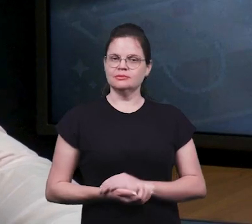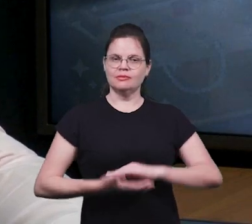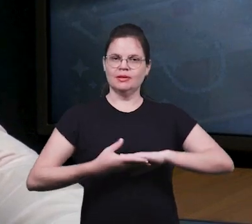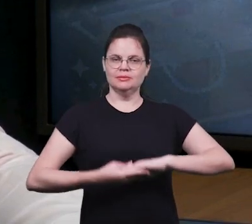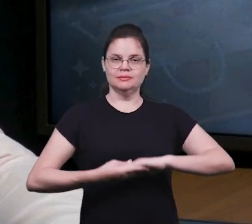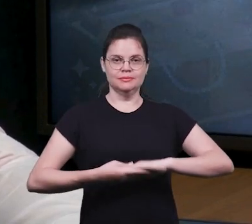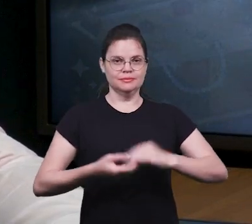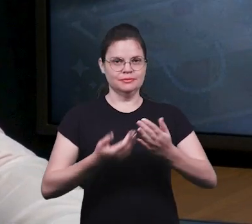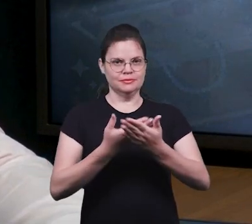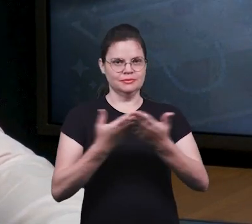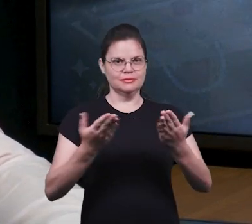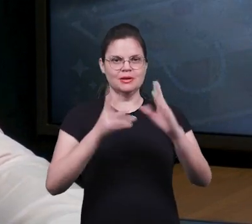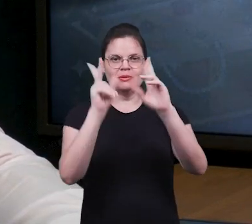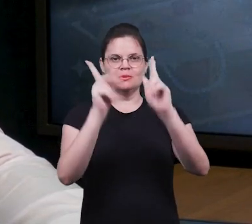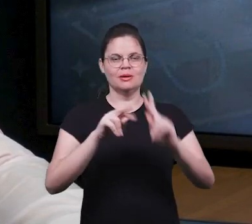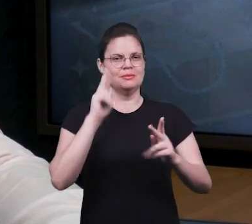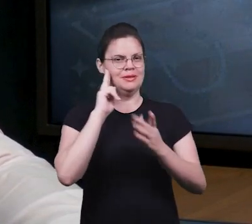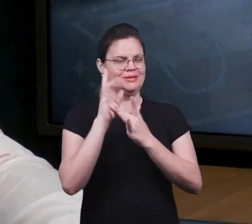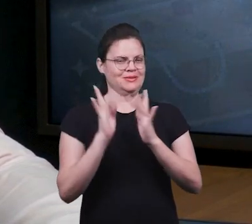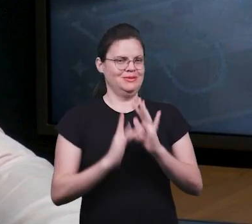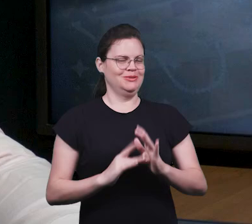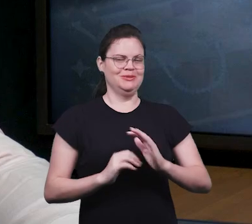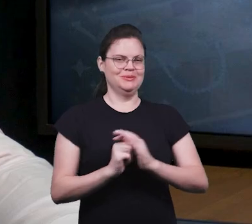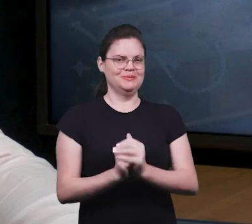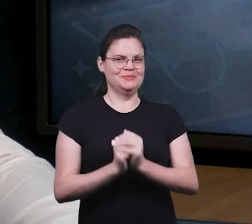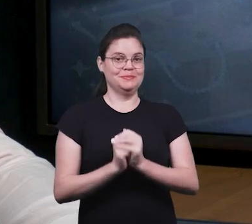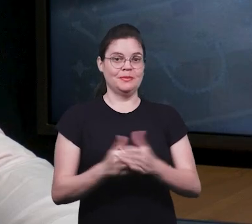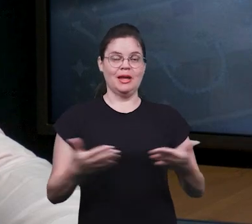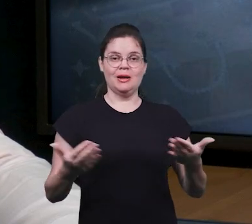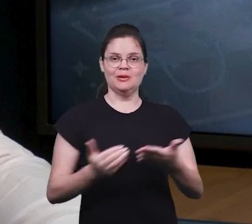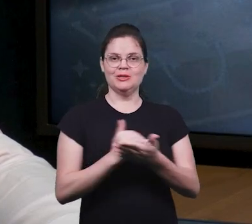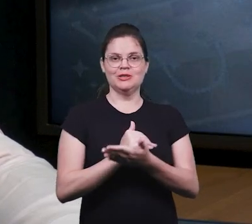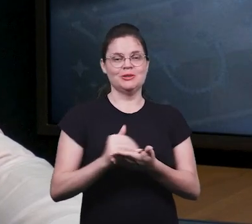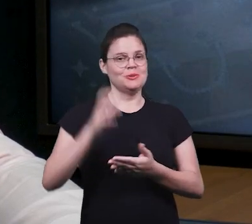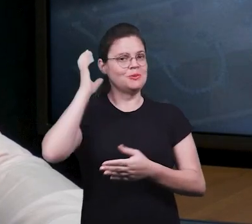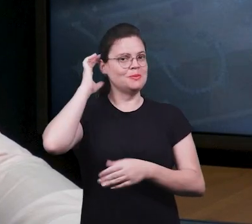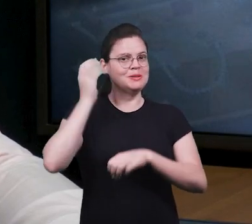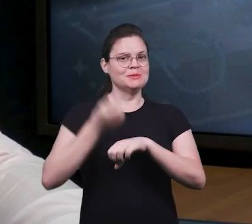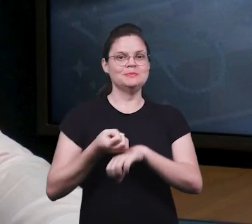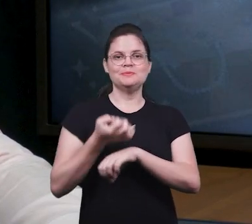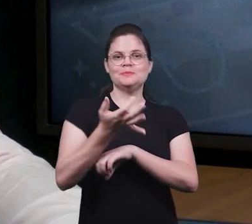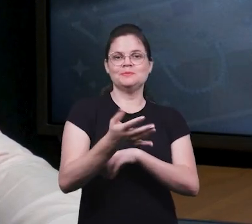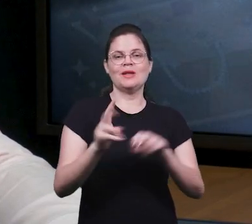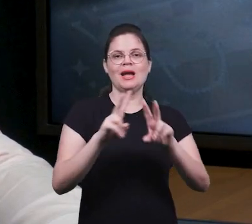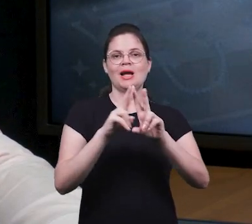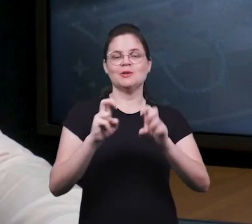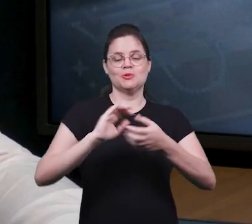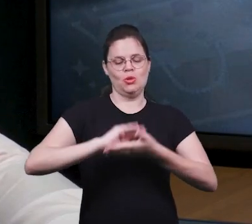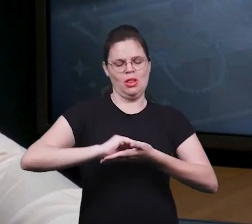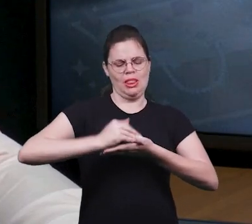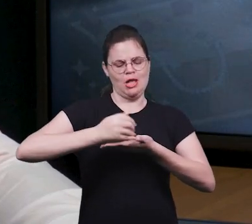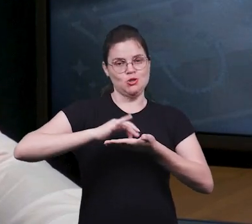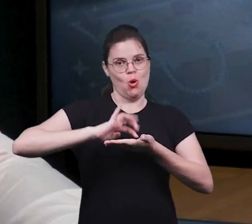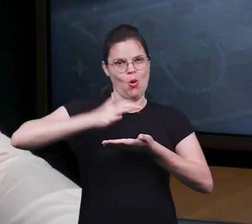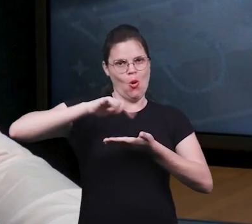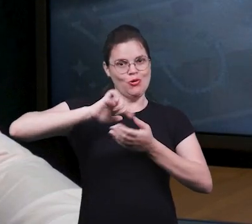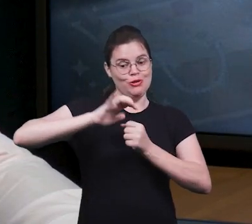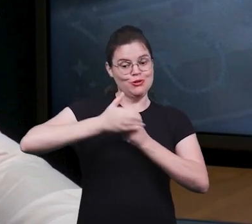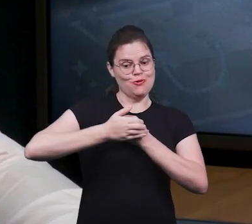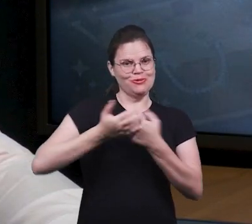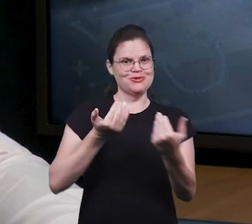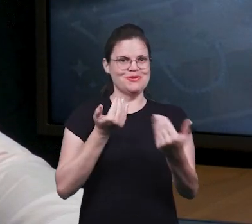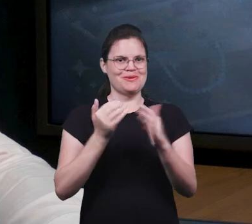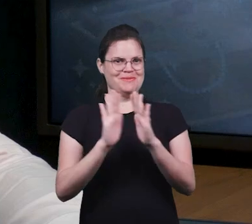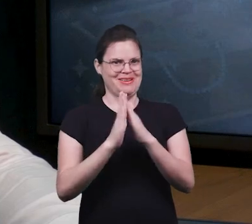Nós saudamos a todos com a paz do Senhor Jesus. Este é o podcast Bíblia, um tesouro escondido, que nós